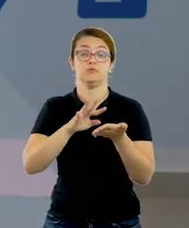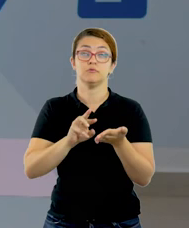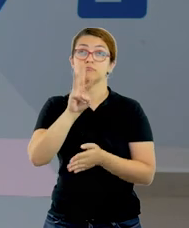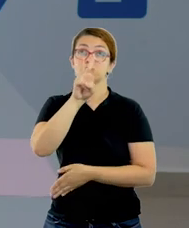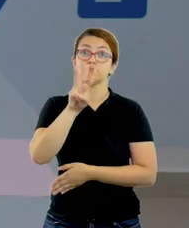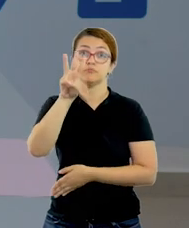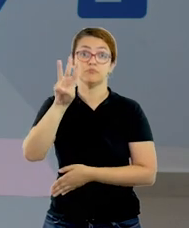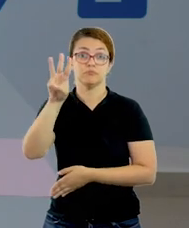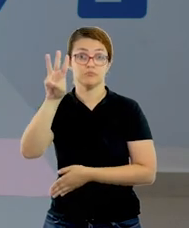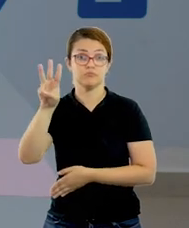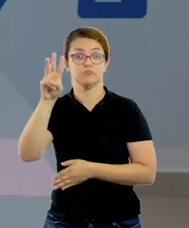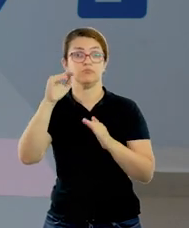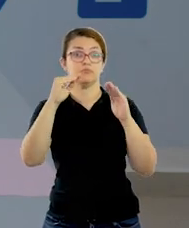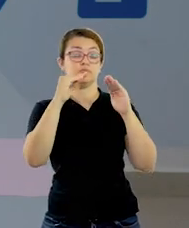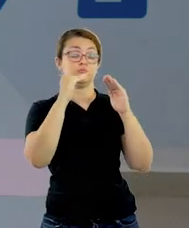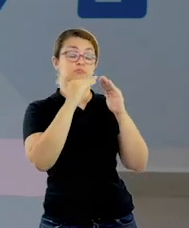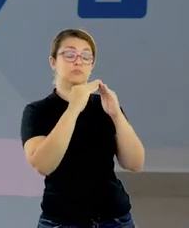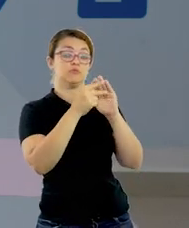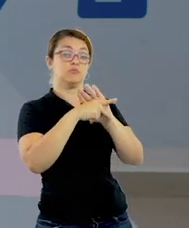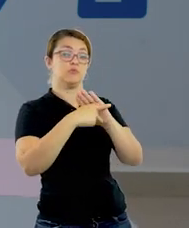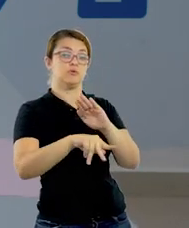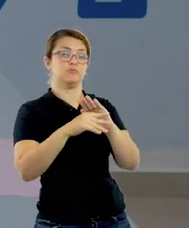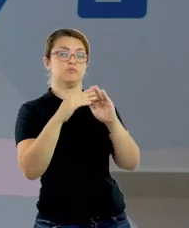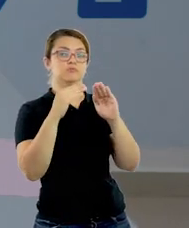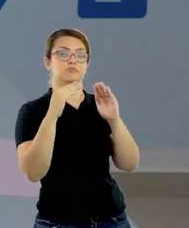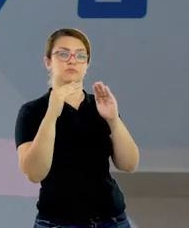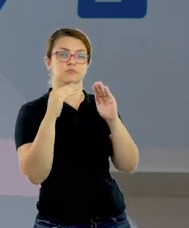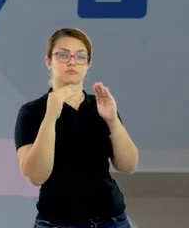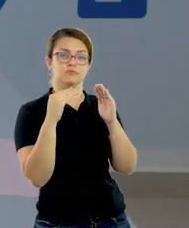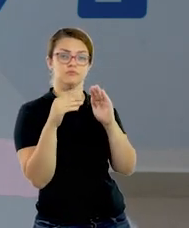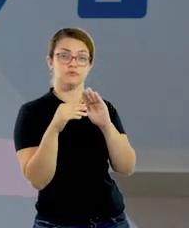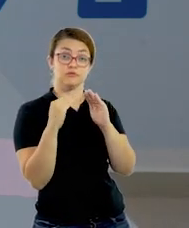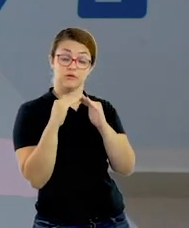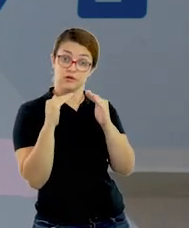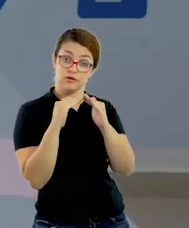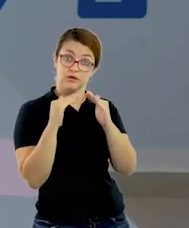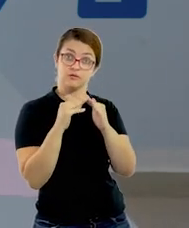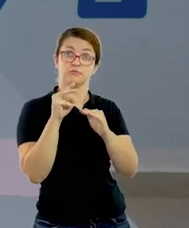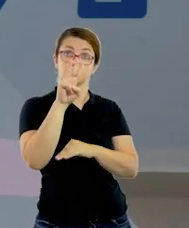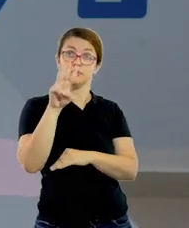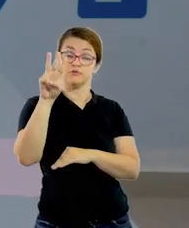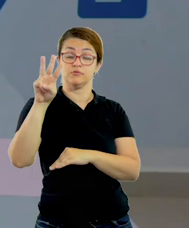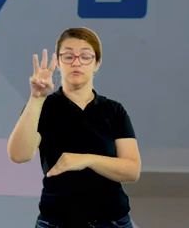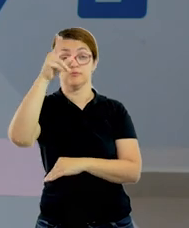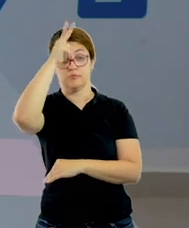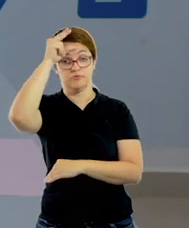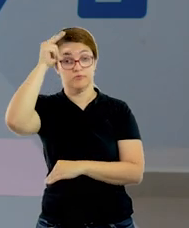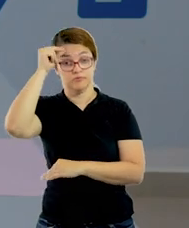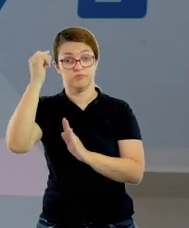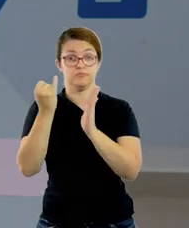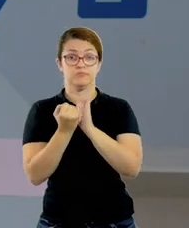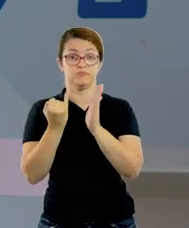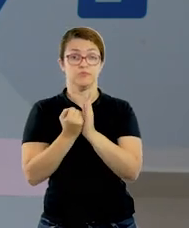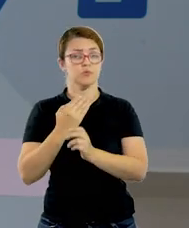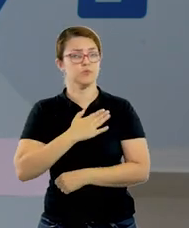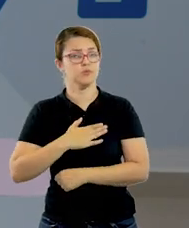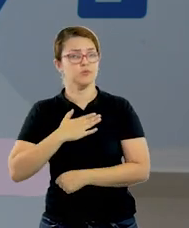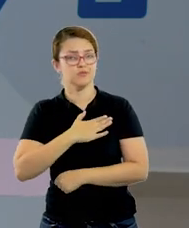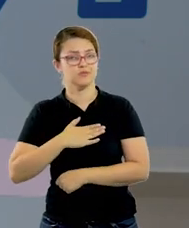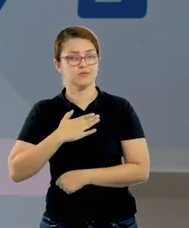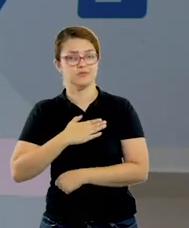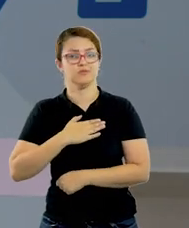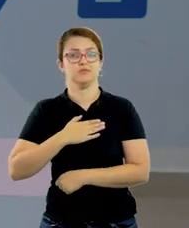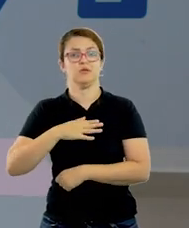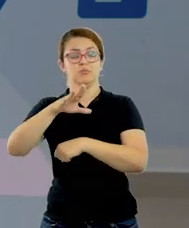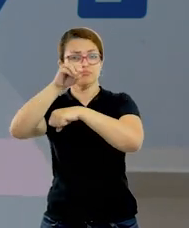essas atividades não está no link lição de casa no site da prefeitura e se vocês gostarem